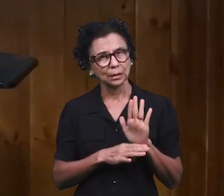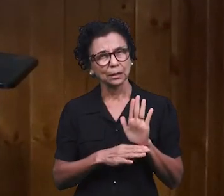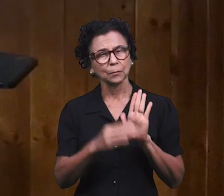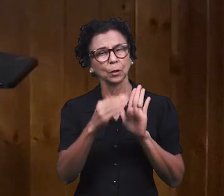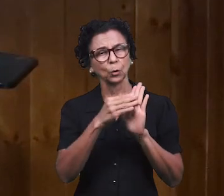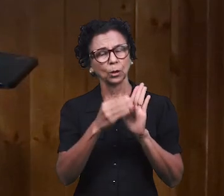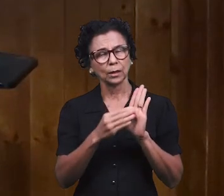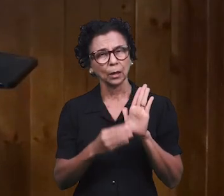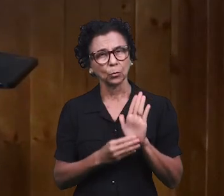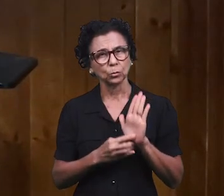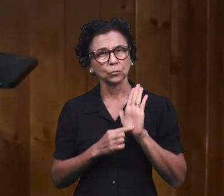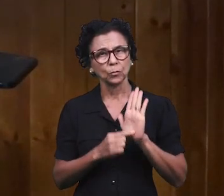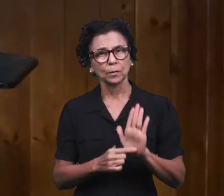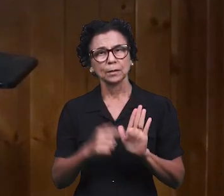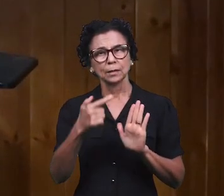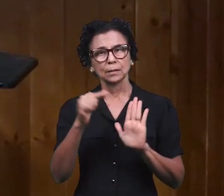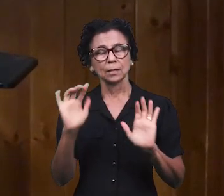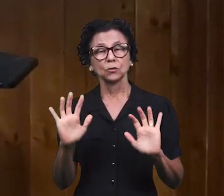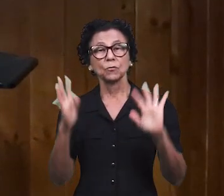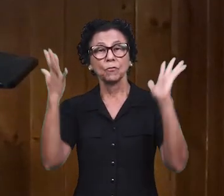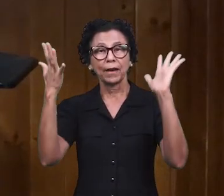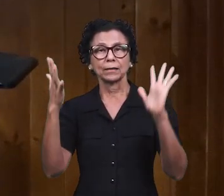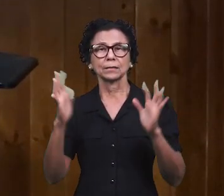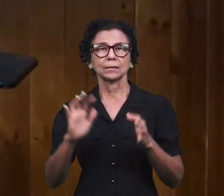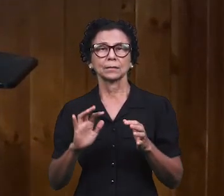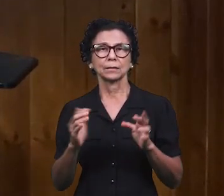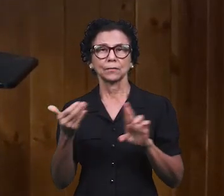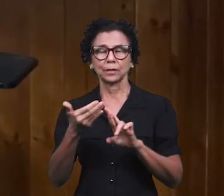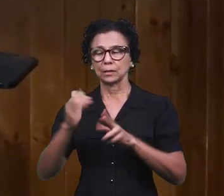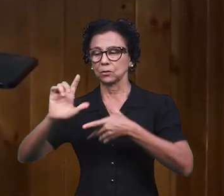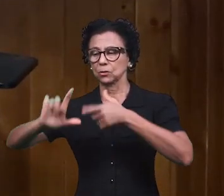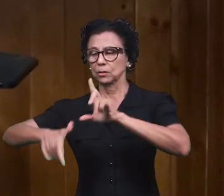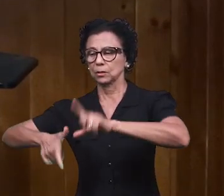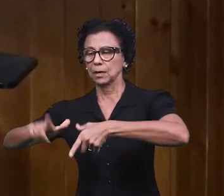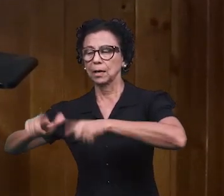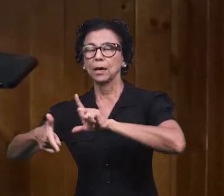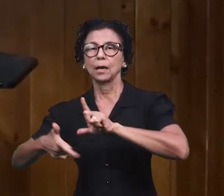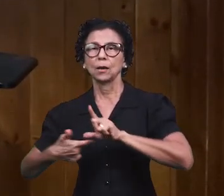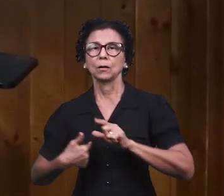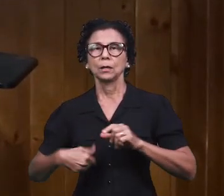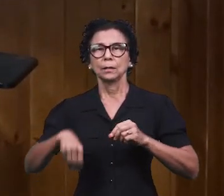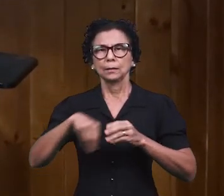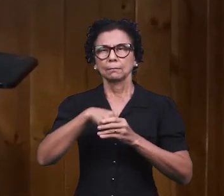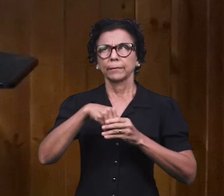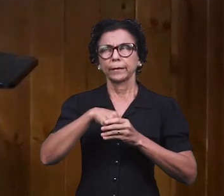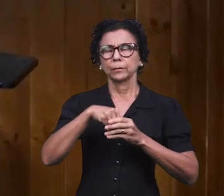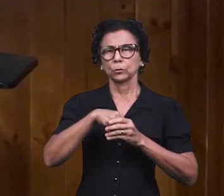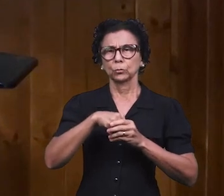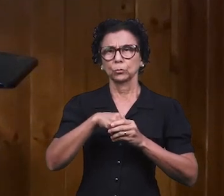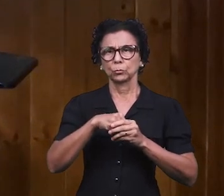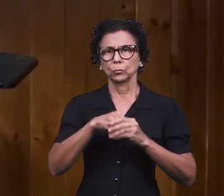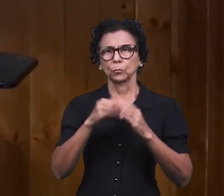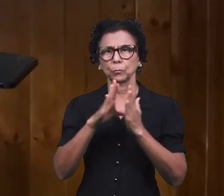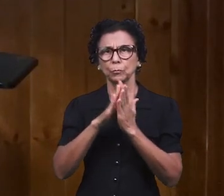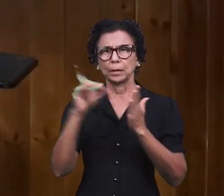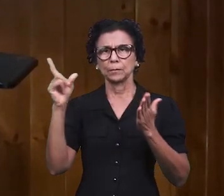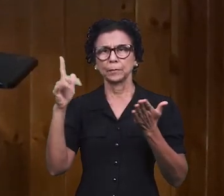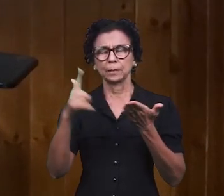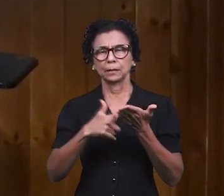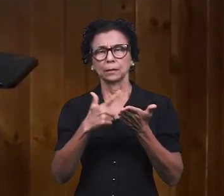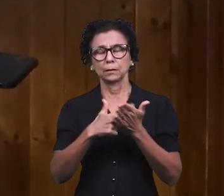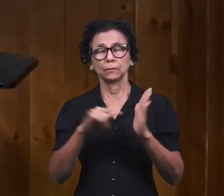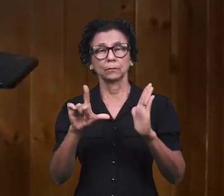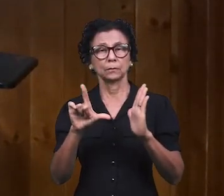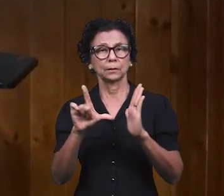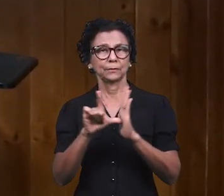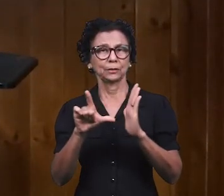7 festas de Israel que estão contidas ali, que estão descritas no livro de